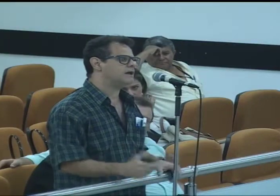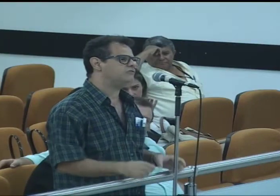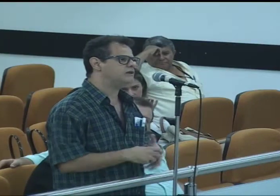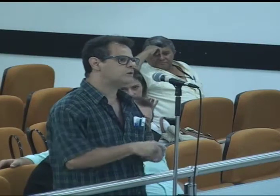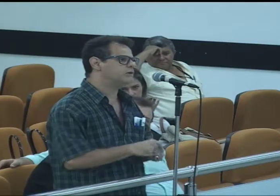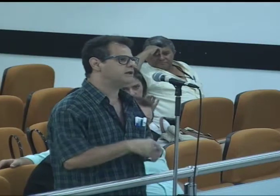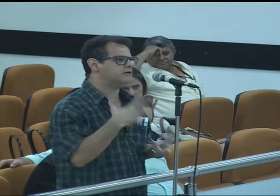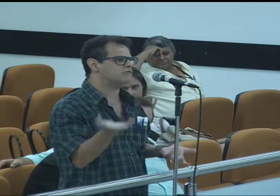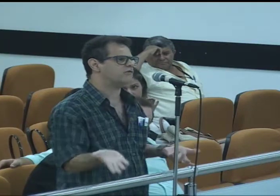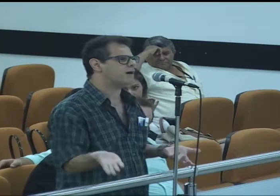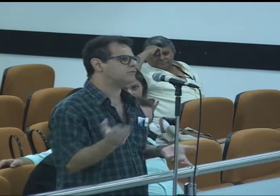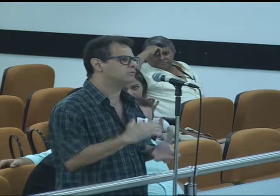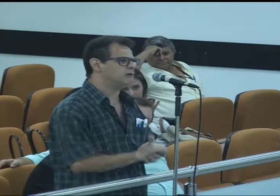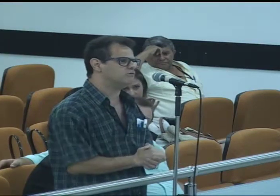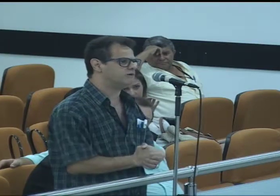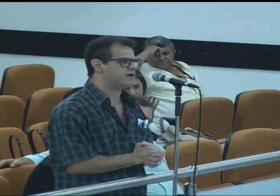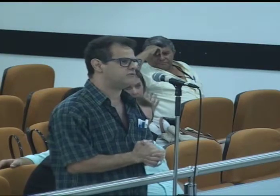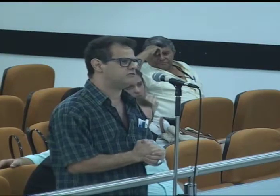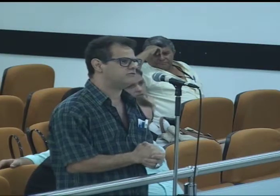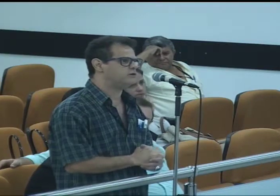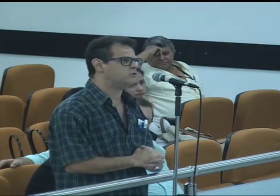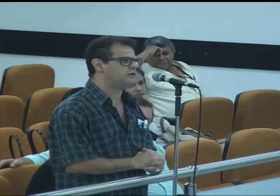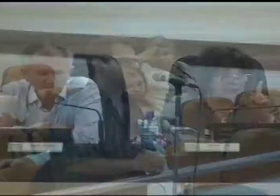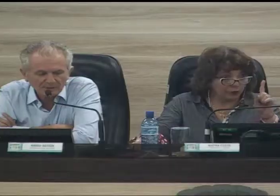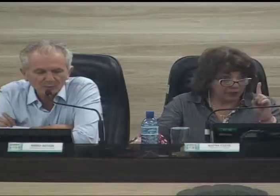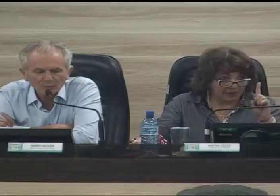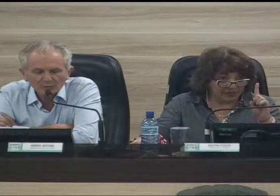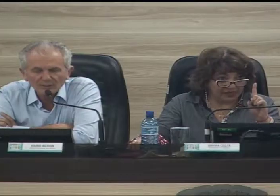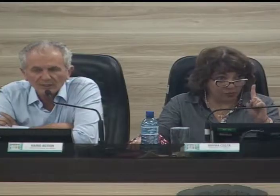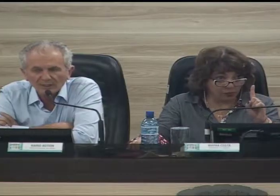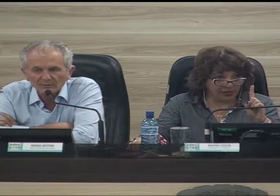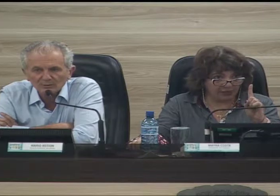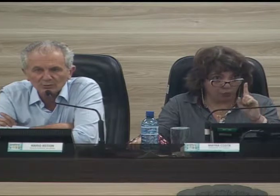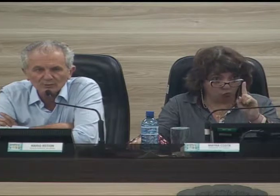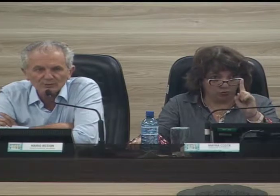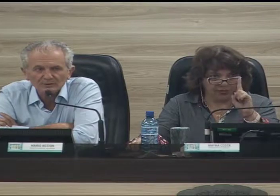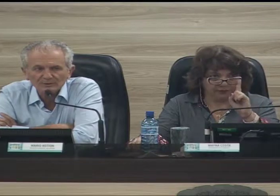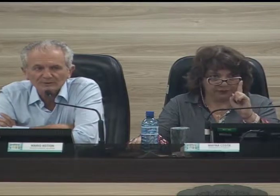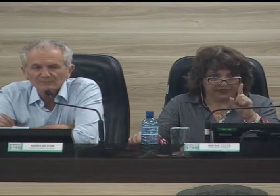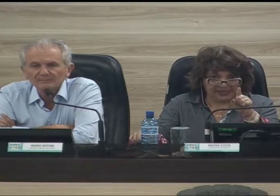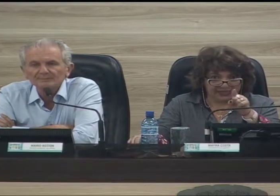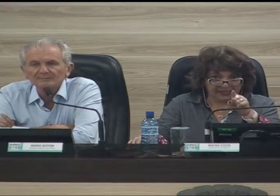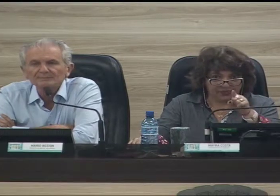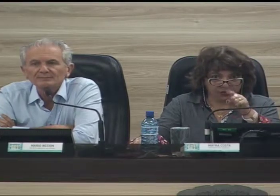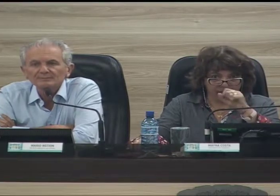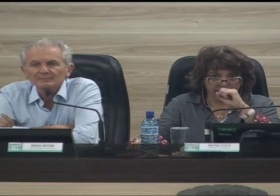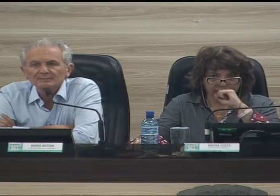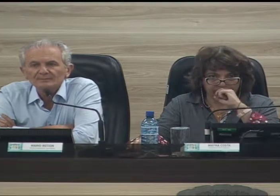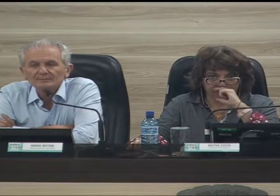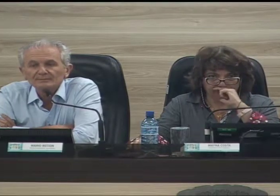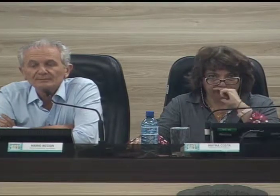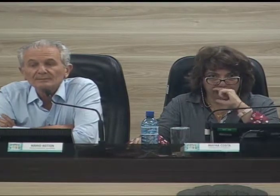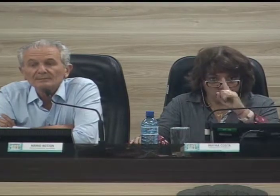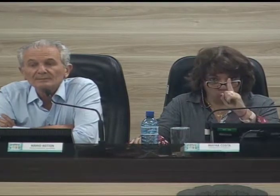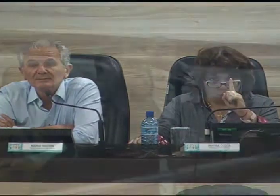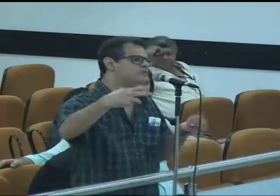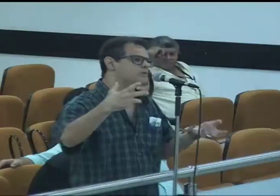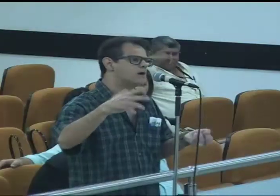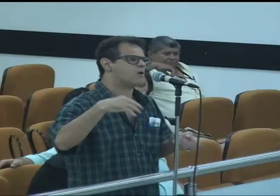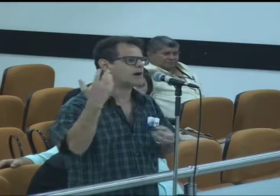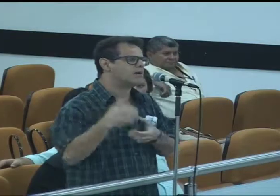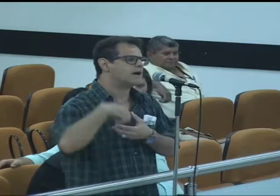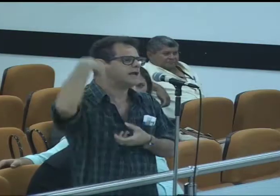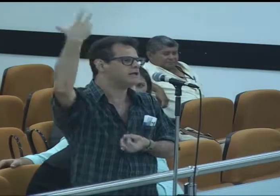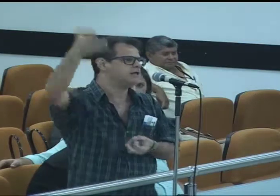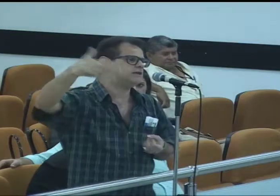Isso. Aí isso incluiria sábado, domingo, feriados, assim? Isso, sábado, domingo, feriado e todos os dias. Porque eu canto em coral também, né? E às vezes a apresentação do